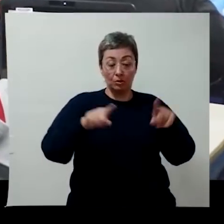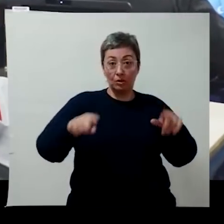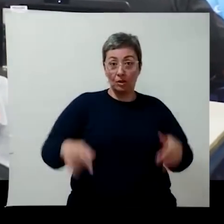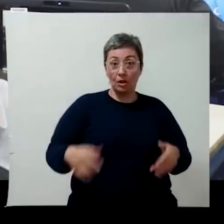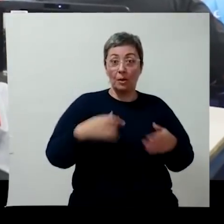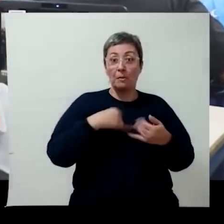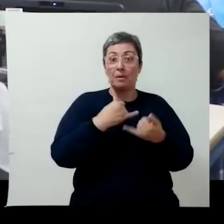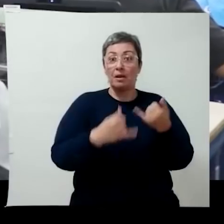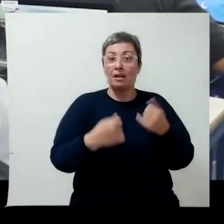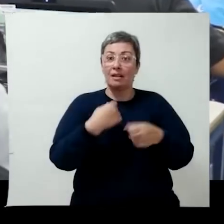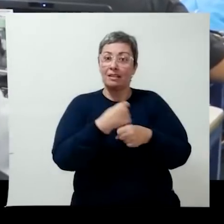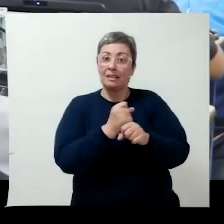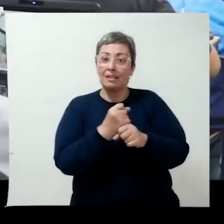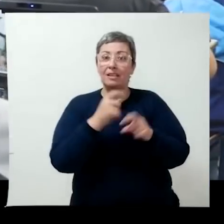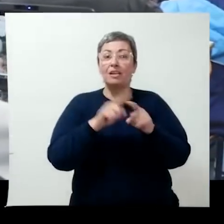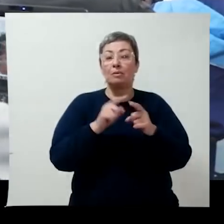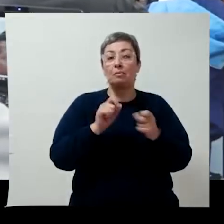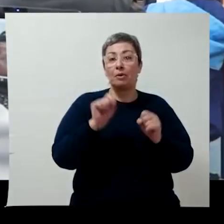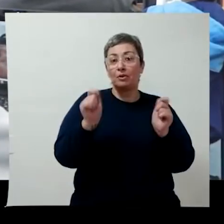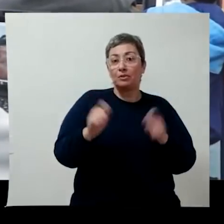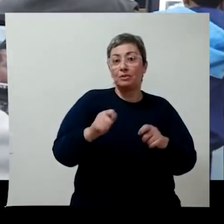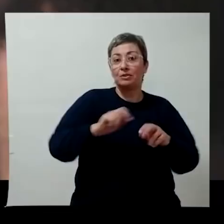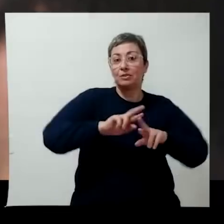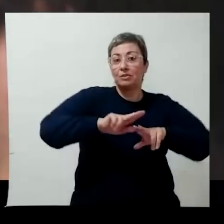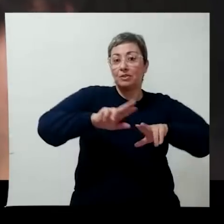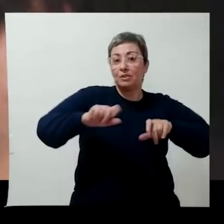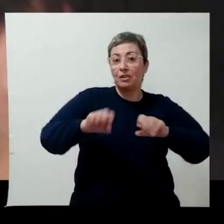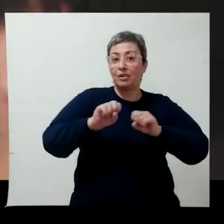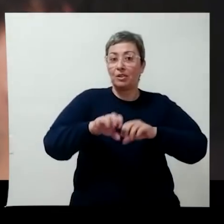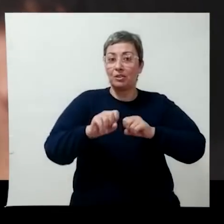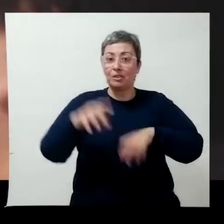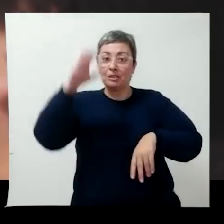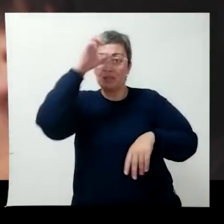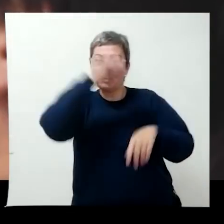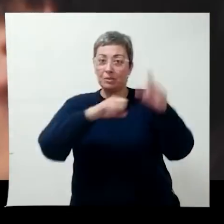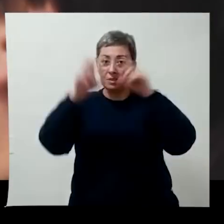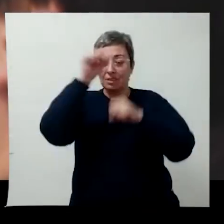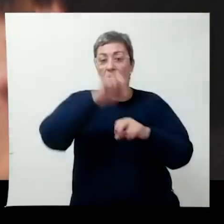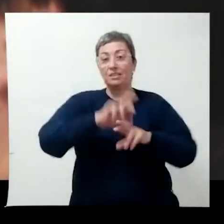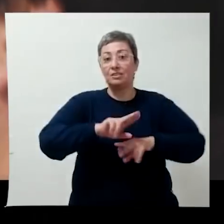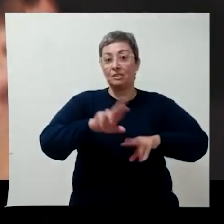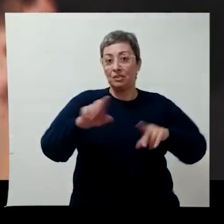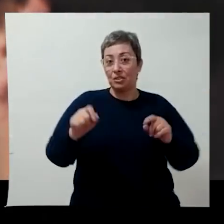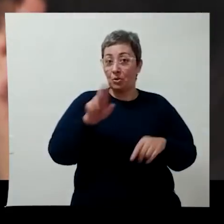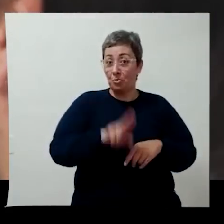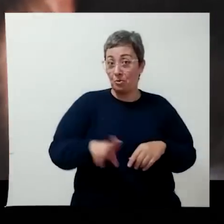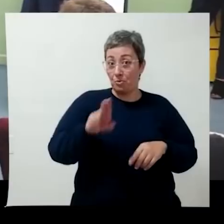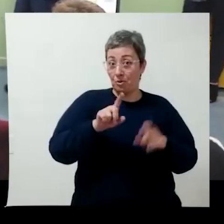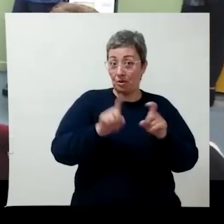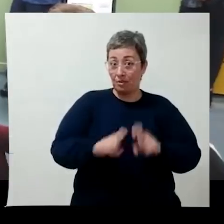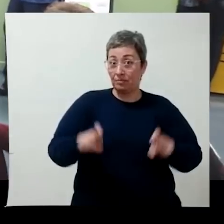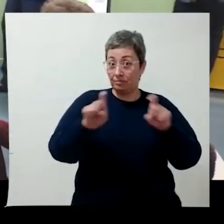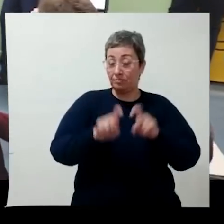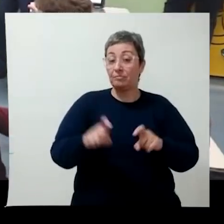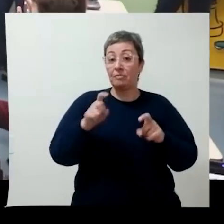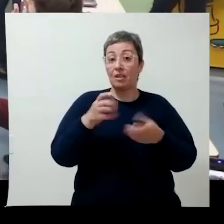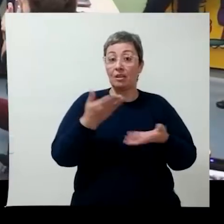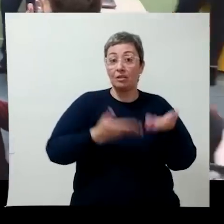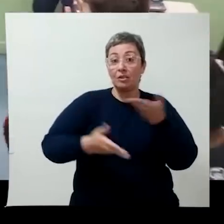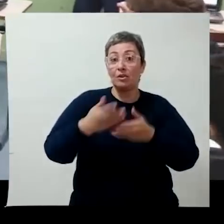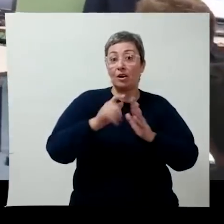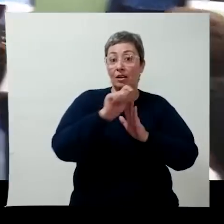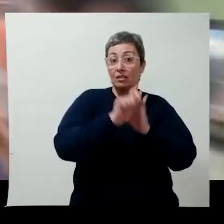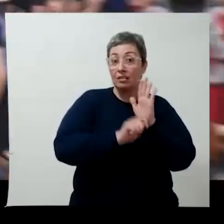laboratórios móveis, possibilita formas diferentes de ensino e de aprendizagem. O uso da informática facilita a elaboração